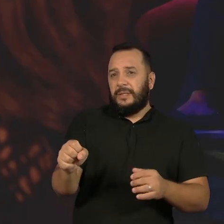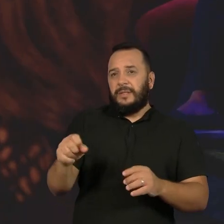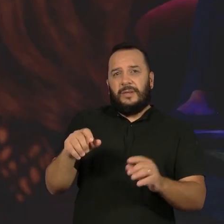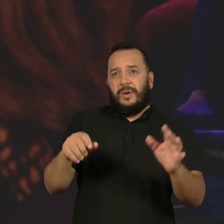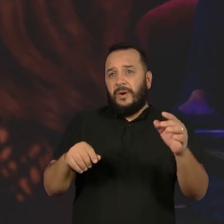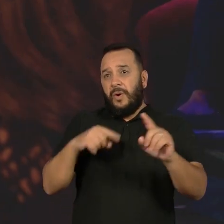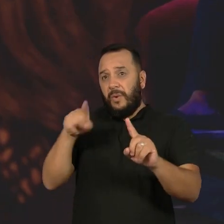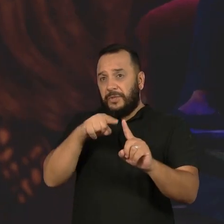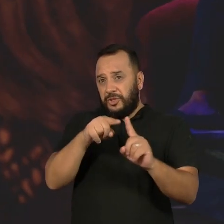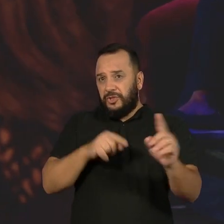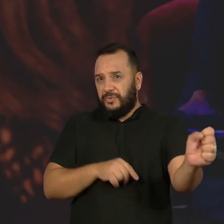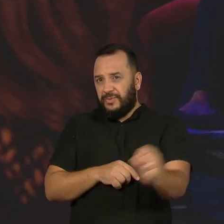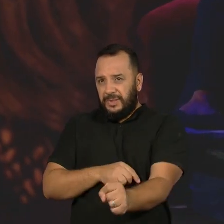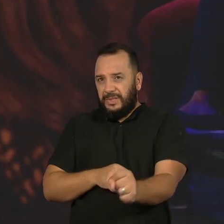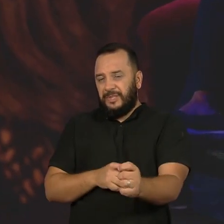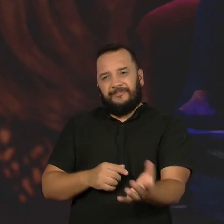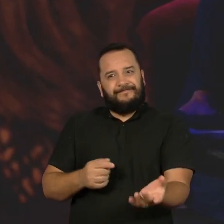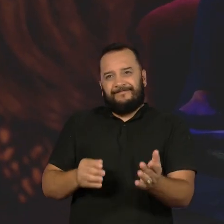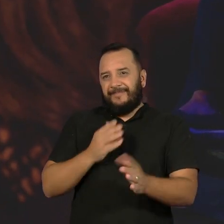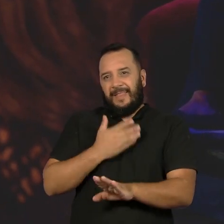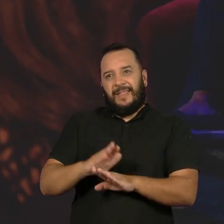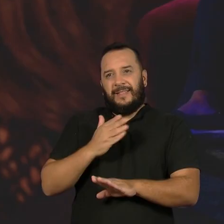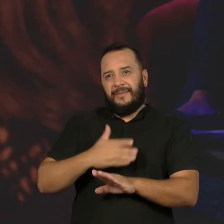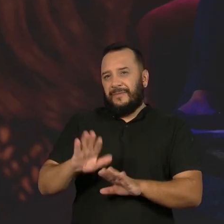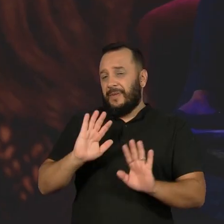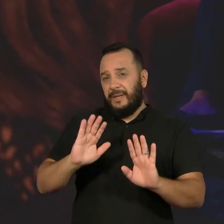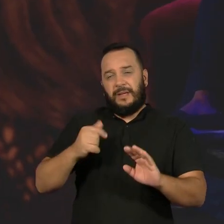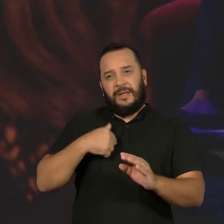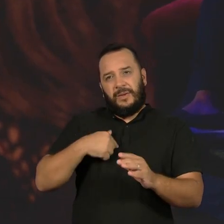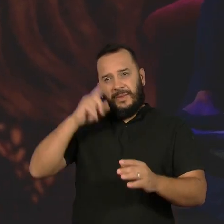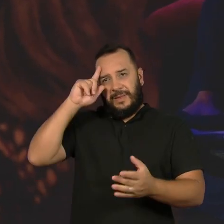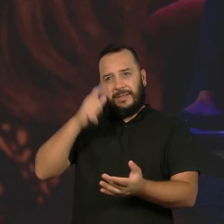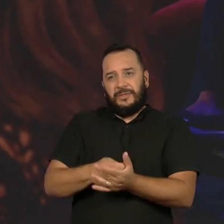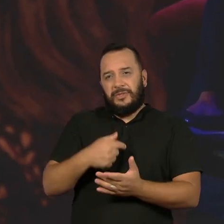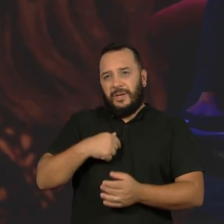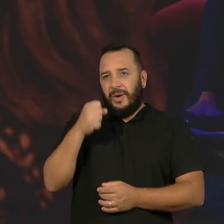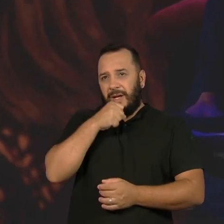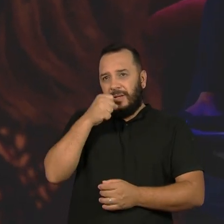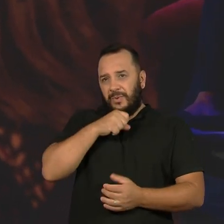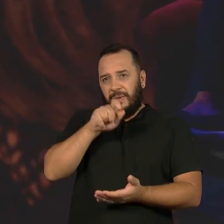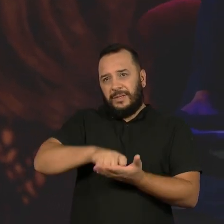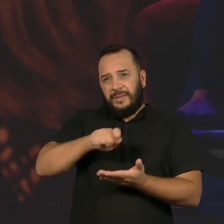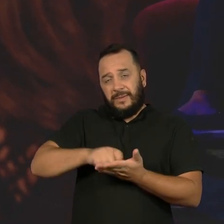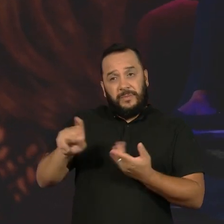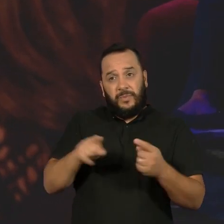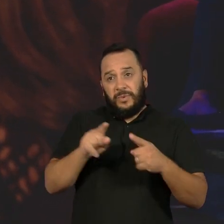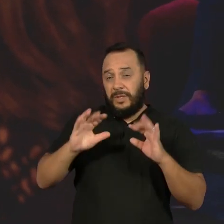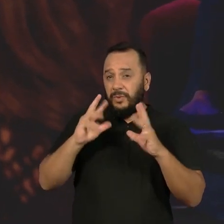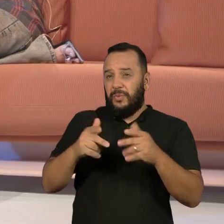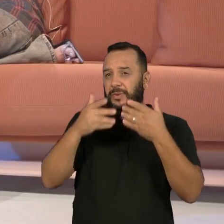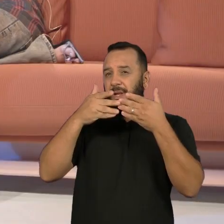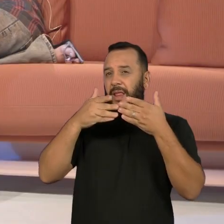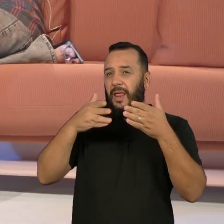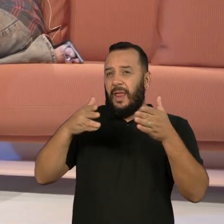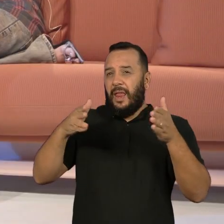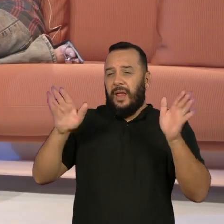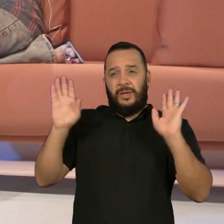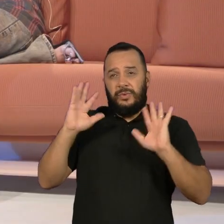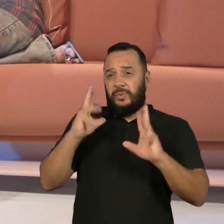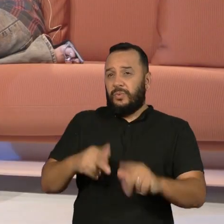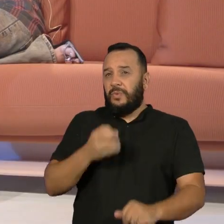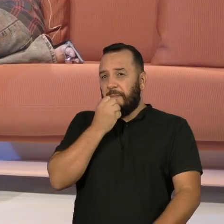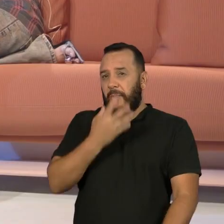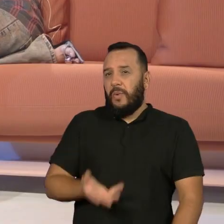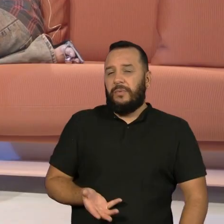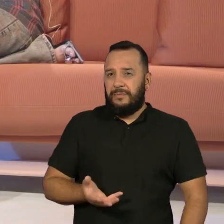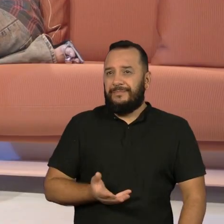a ver com a gente, e quando eu decidi que eu ia ser cantora e compositora, parece que tudo se abriu, assim. Parece que tudo fluiu. Então,